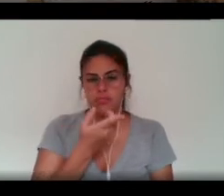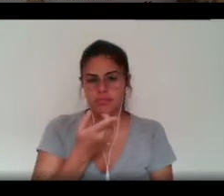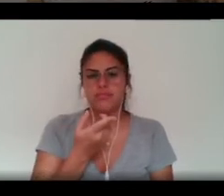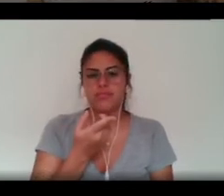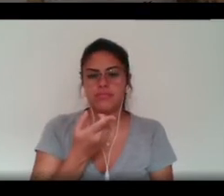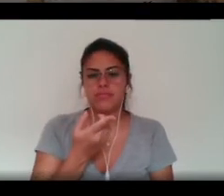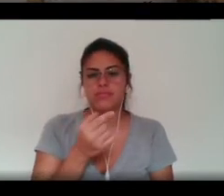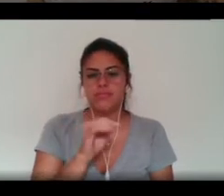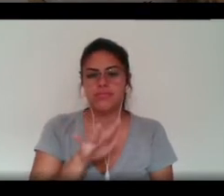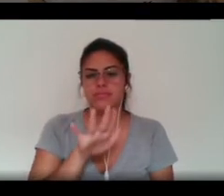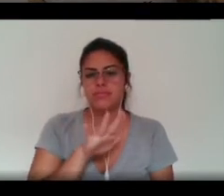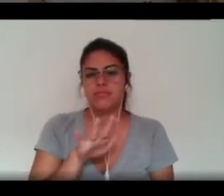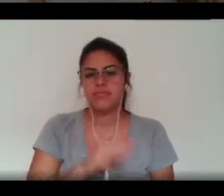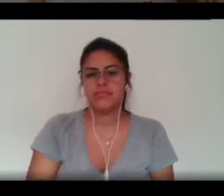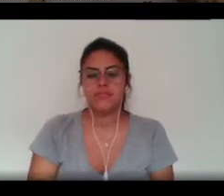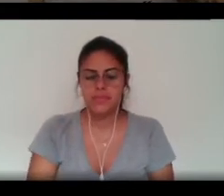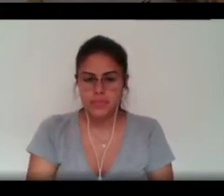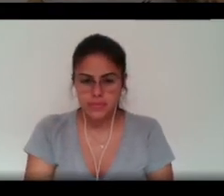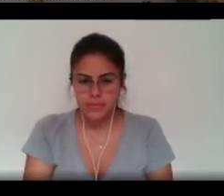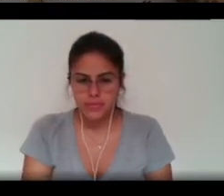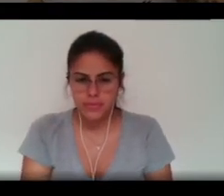G T0